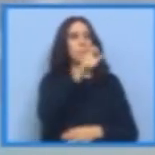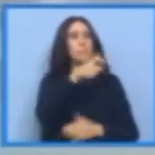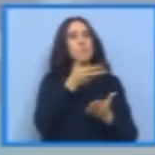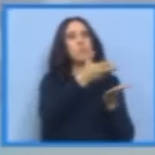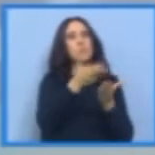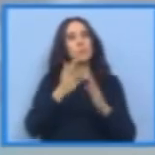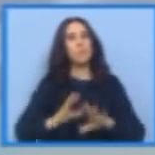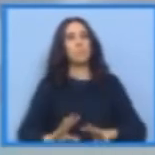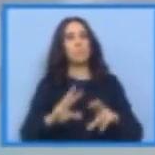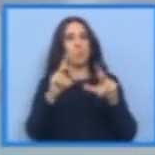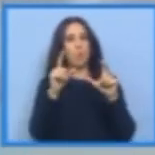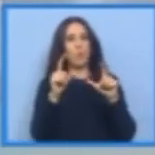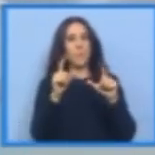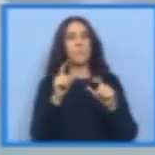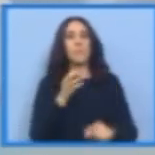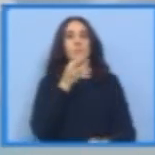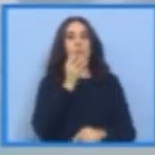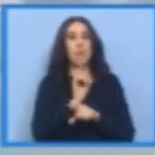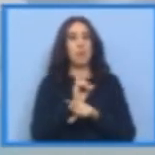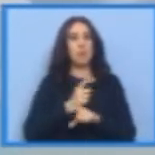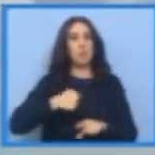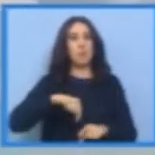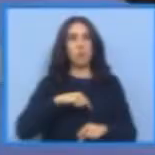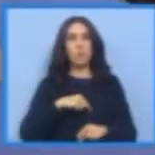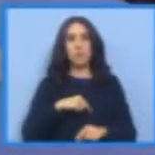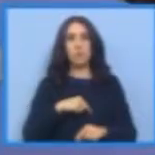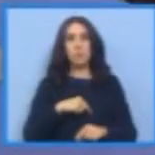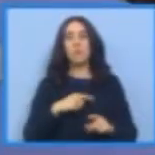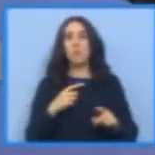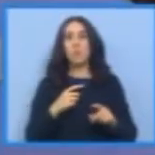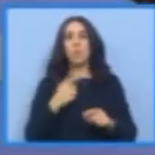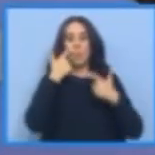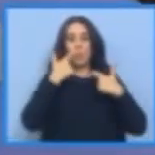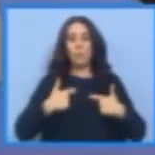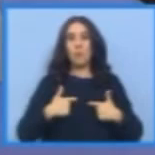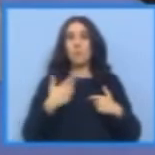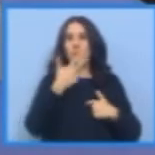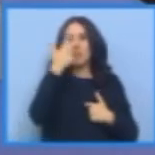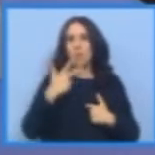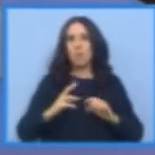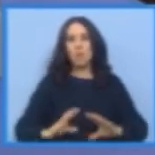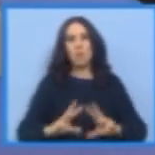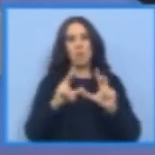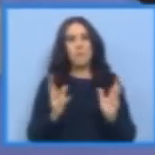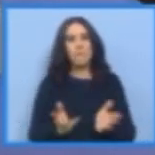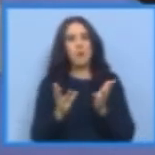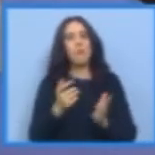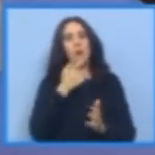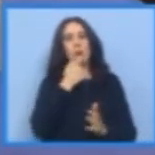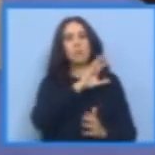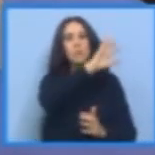a desenvolver. E quando nós falamos de promover o desenvolvimento humano integral, é que todos os países estejam em igualdade